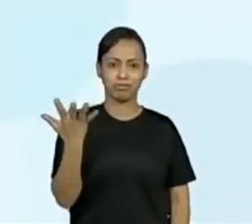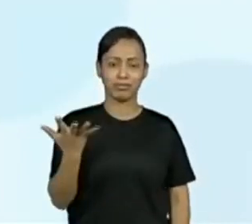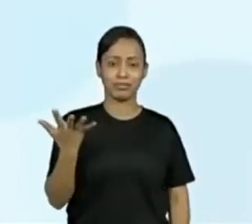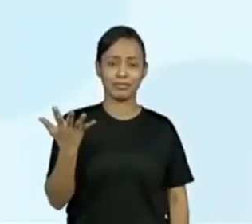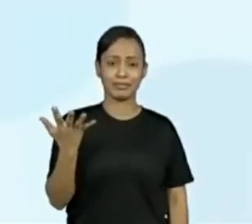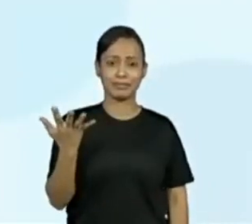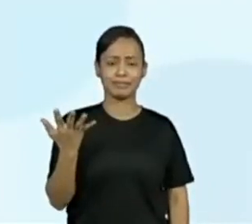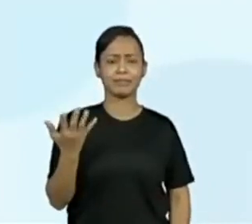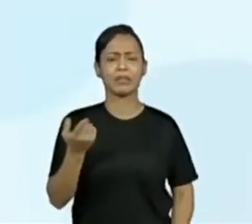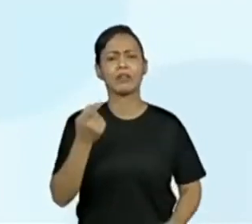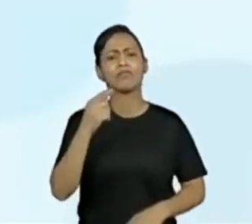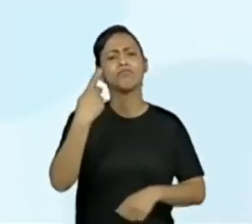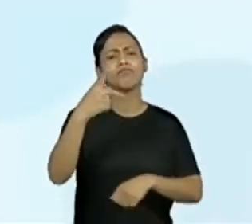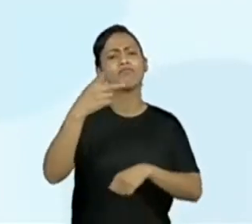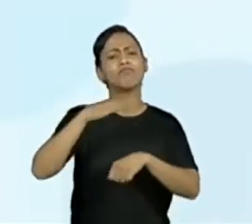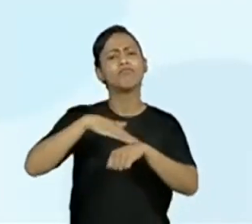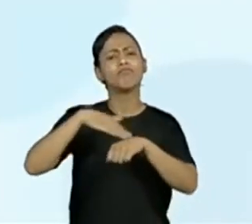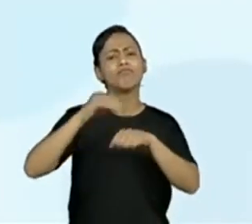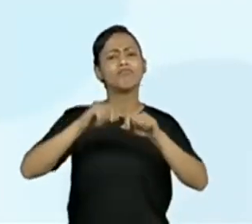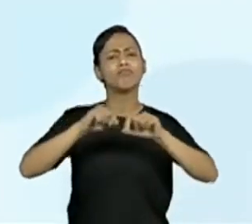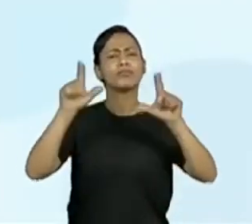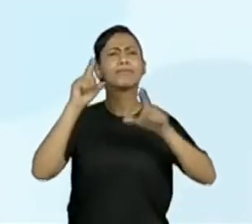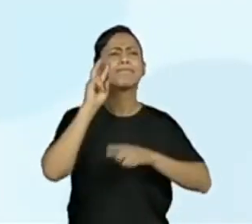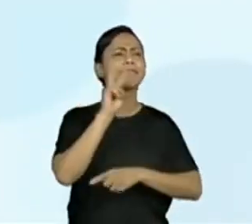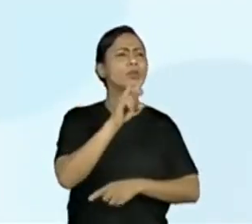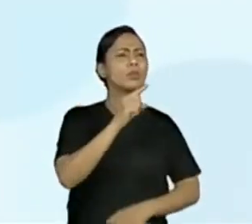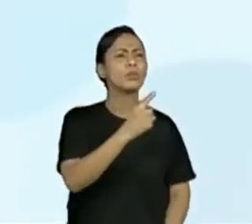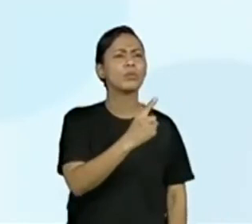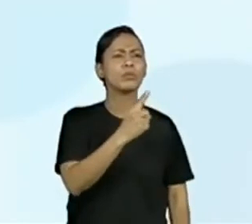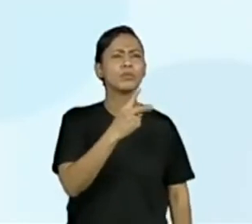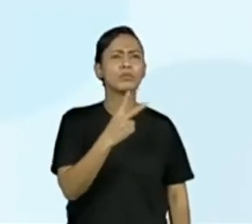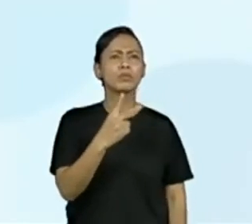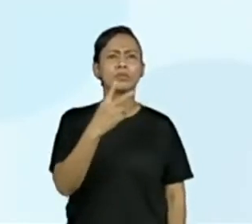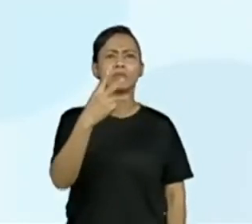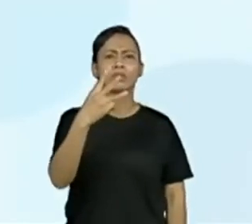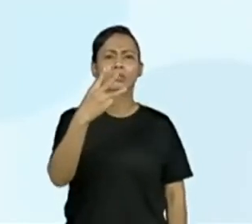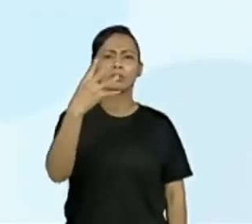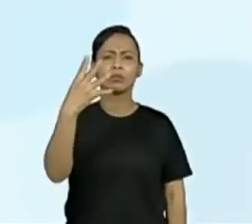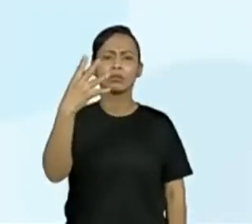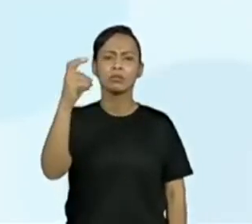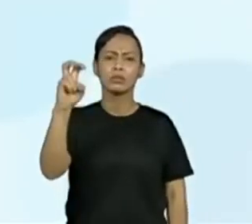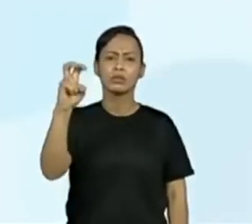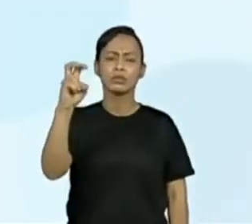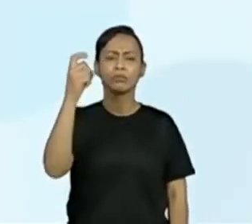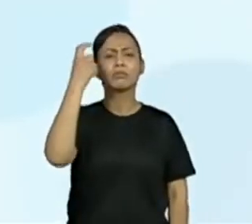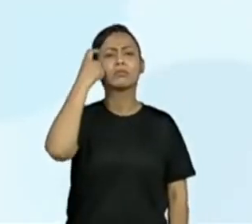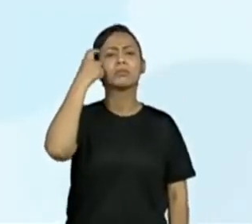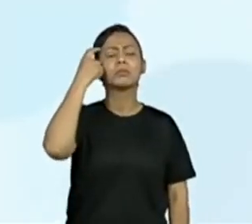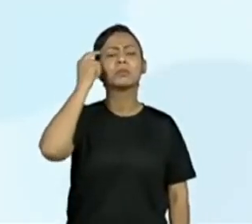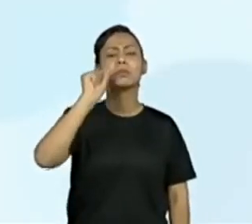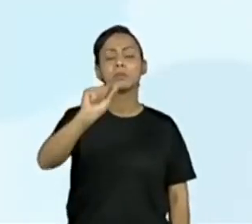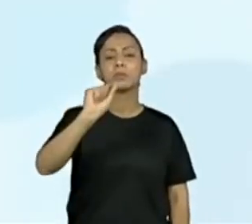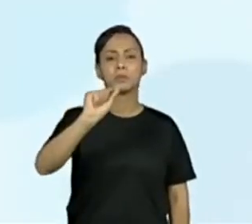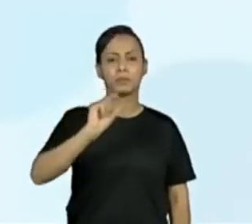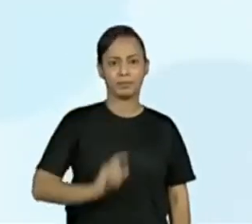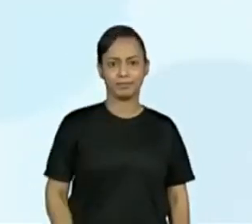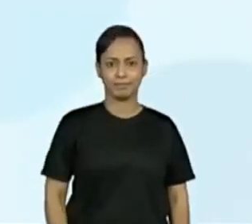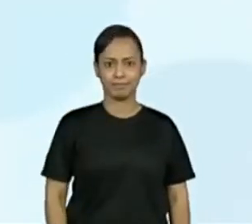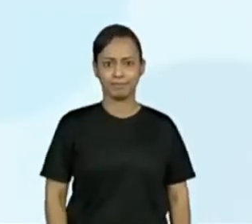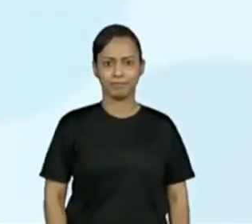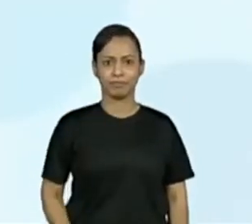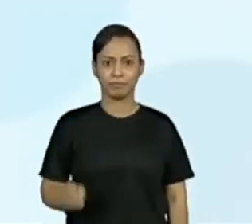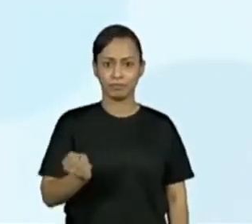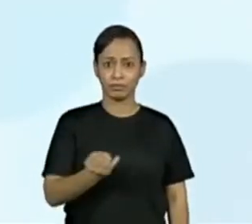imagem, o que você pode refletir aí que vem logo à sua cabeça? Nós vemos ali que os números, eles